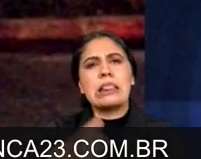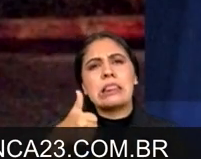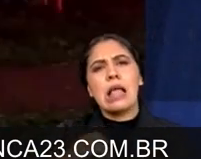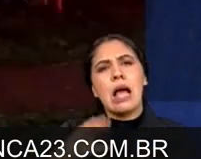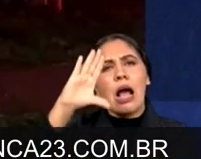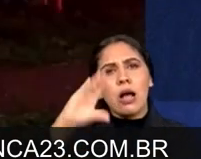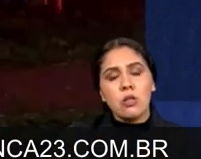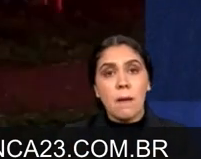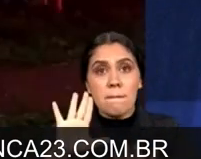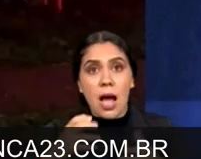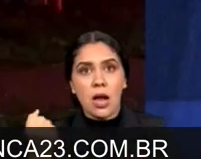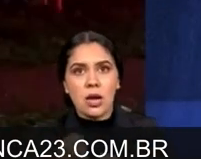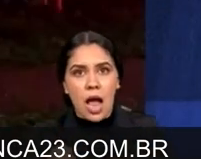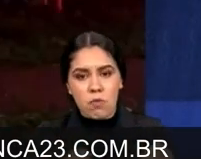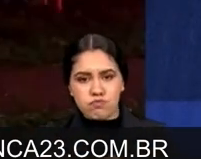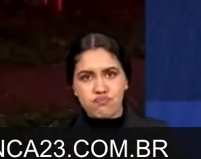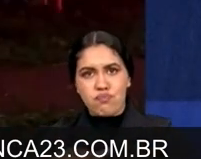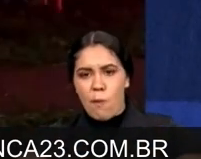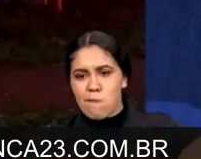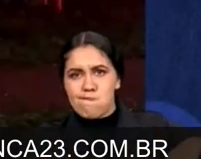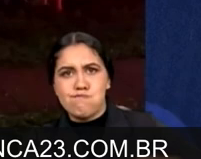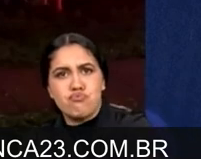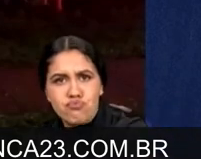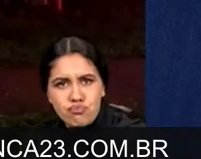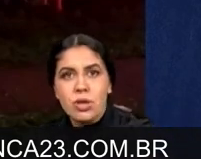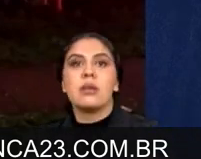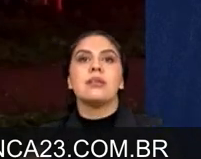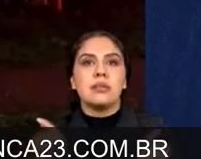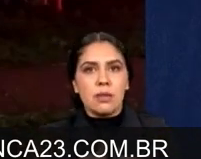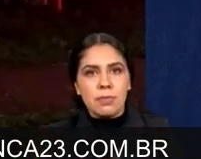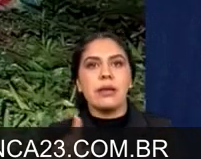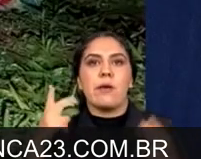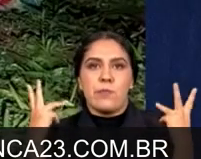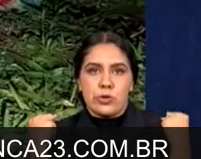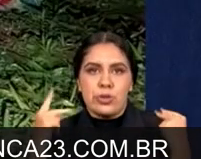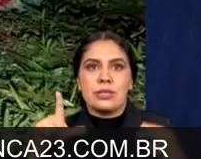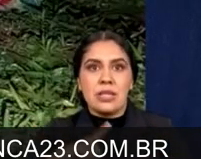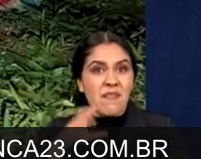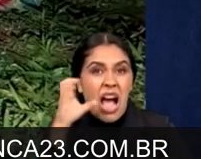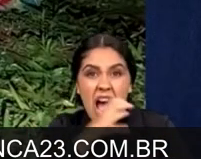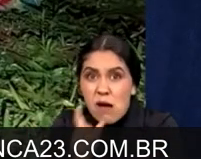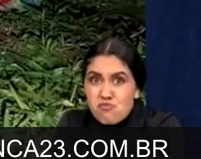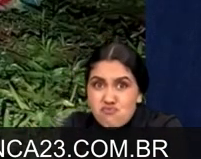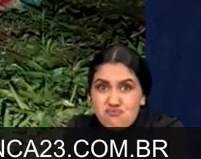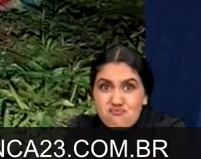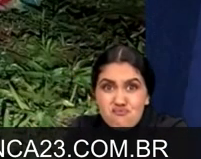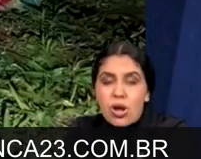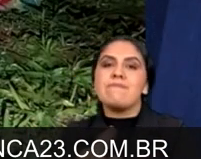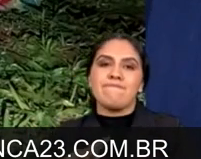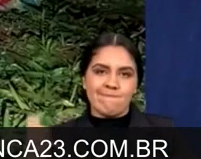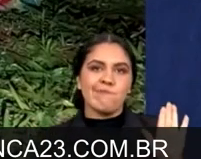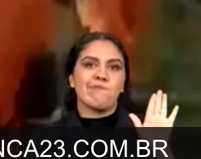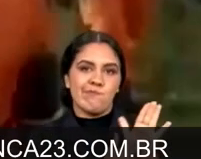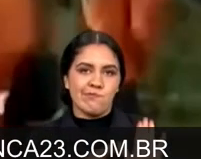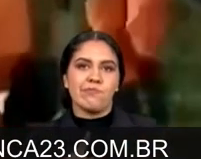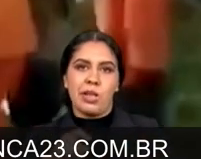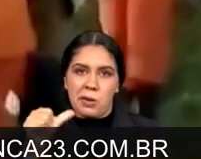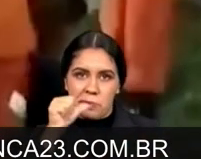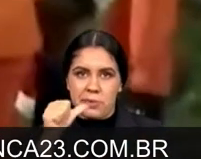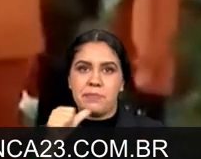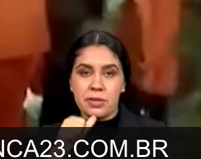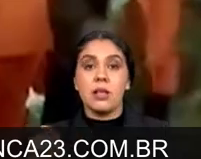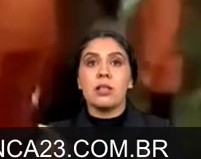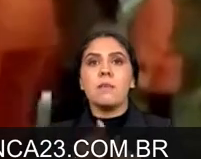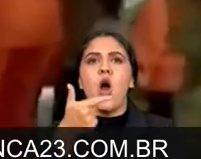quando um carro os atropelou. O motorista também dirigia em alta velocidade e admitiu ter bebido. Nas